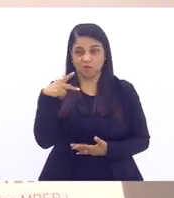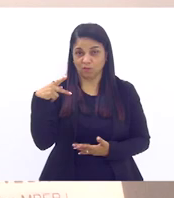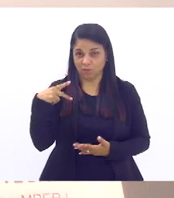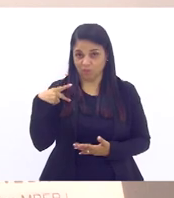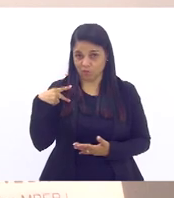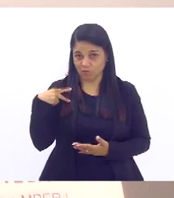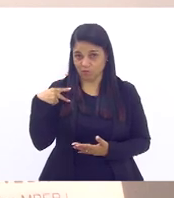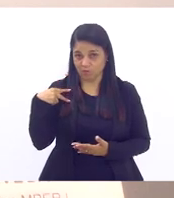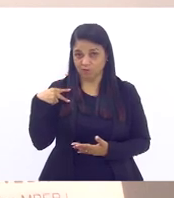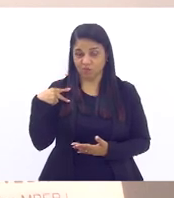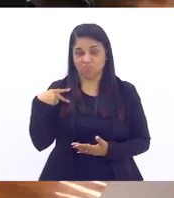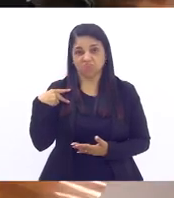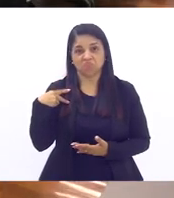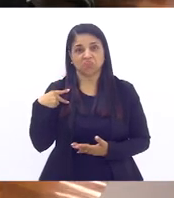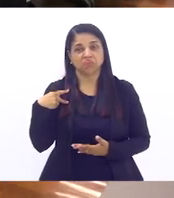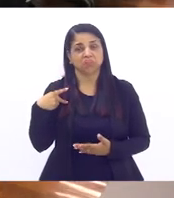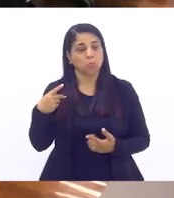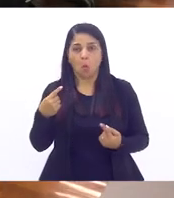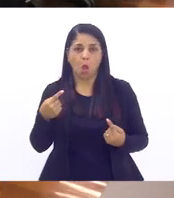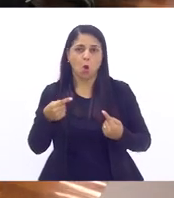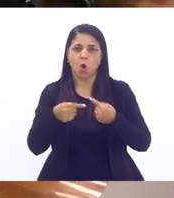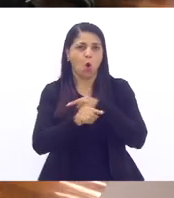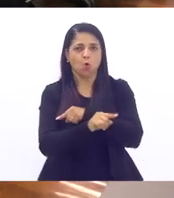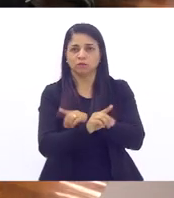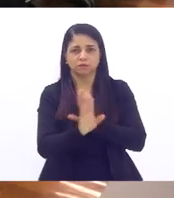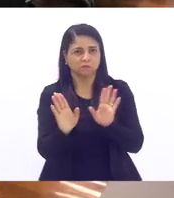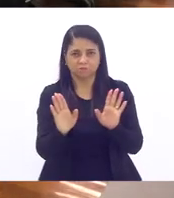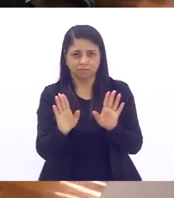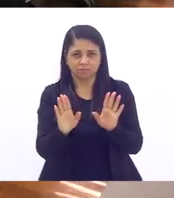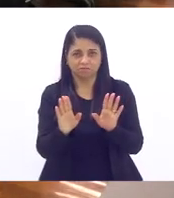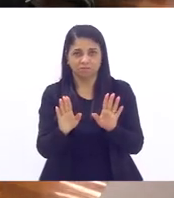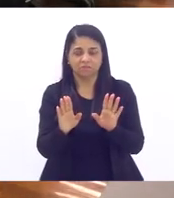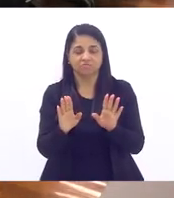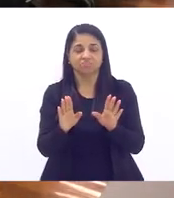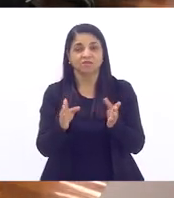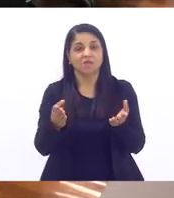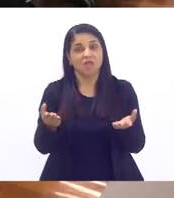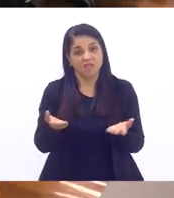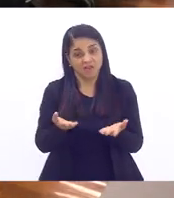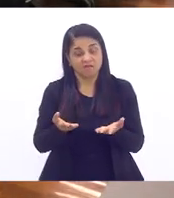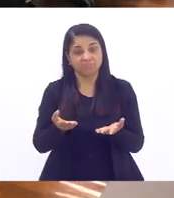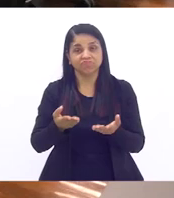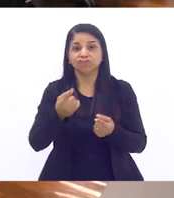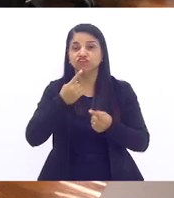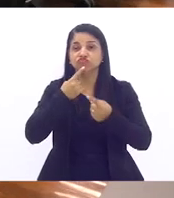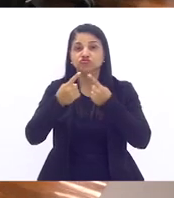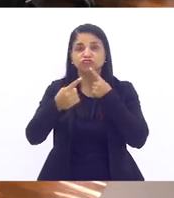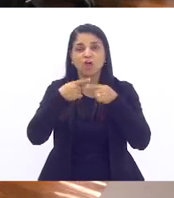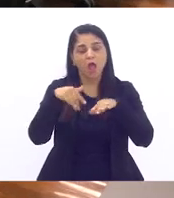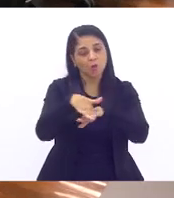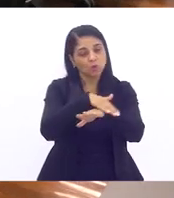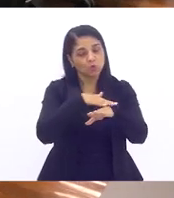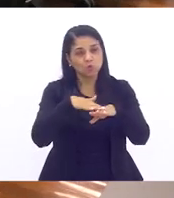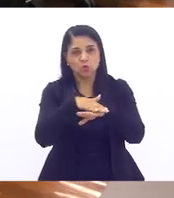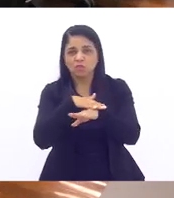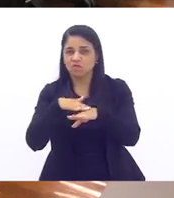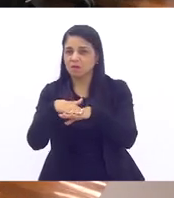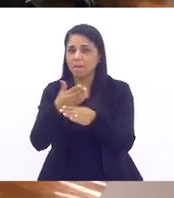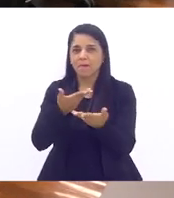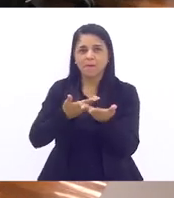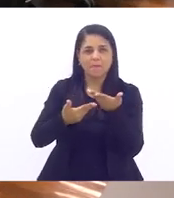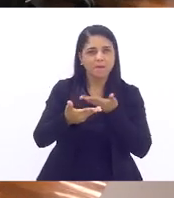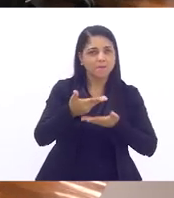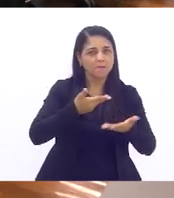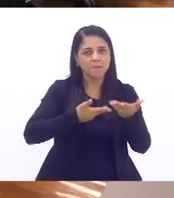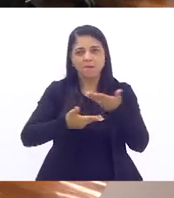sempre o contrário Ministério Público ou diariamente contemporaneamente ele busca o diálogo permanentemente com todas as